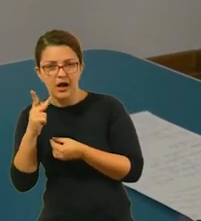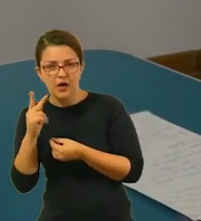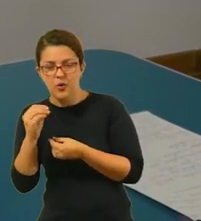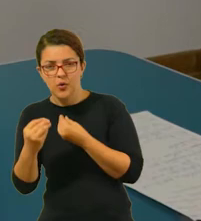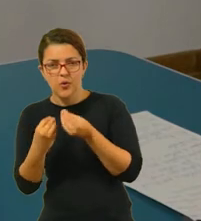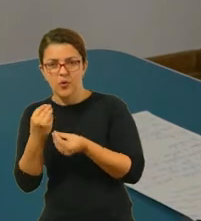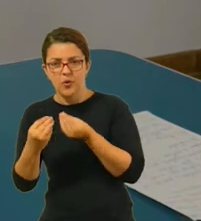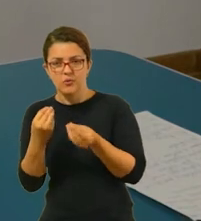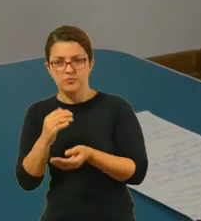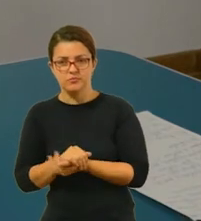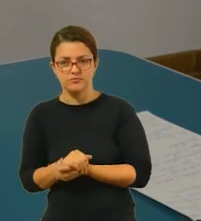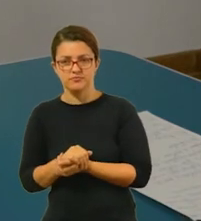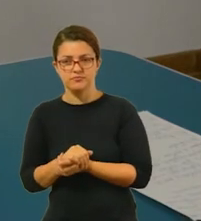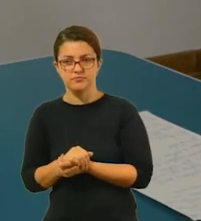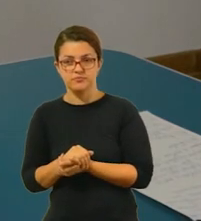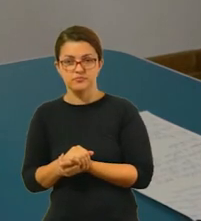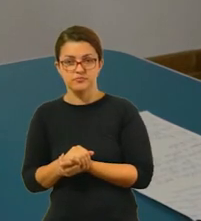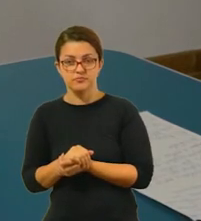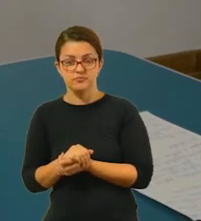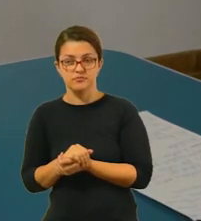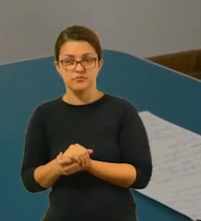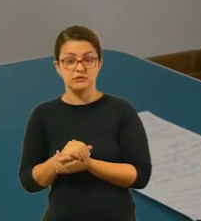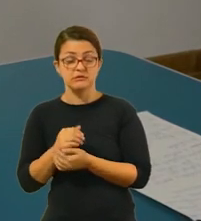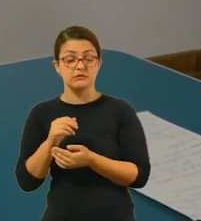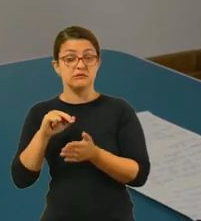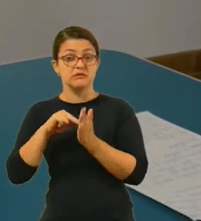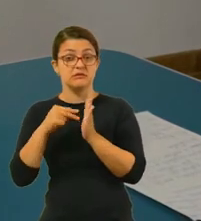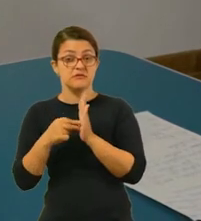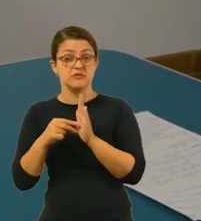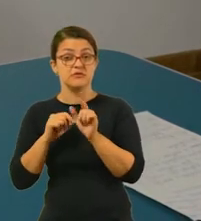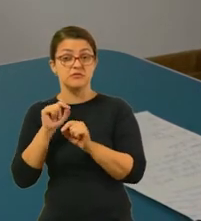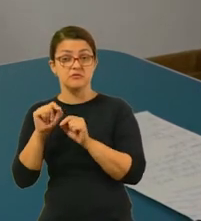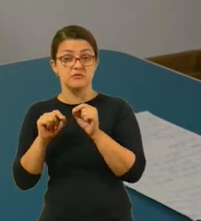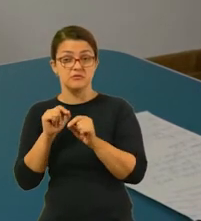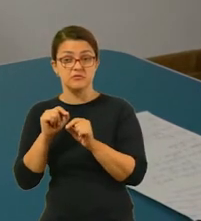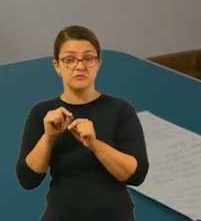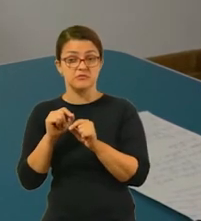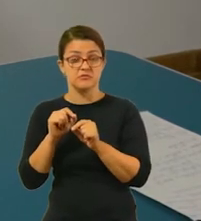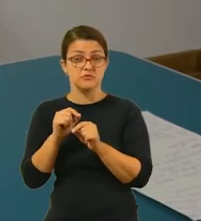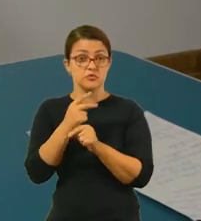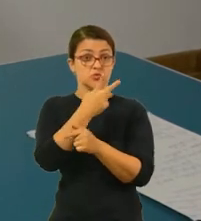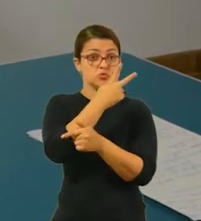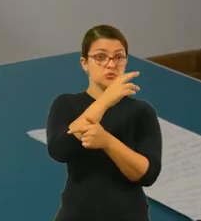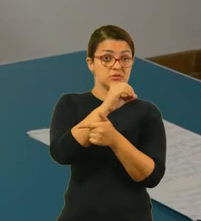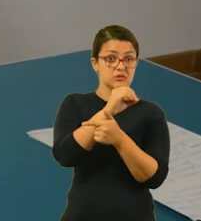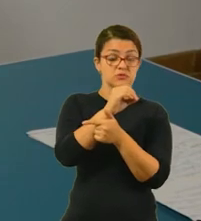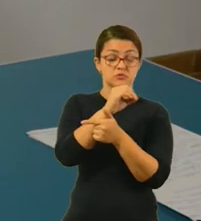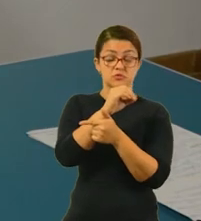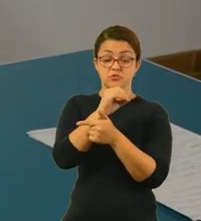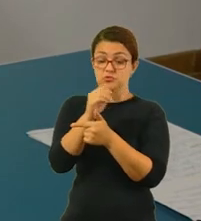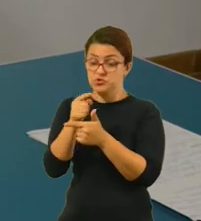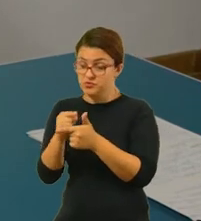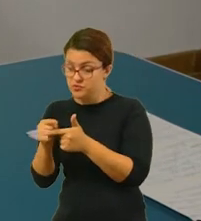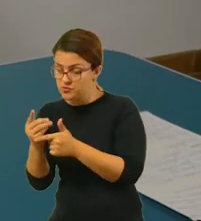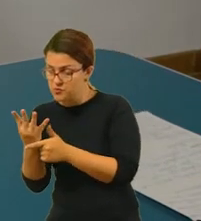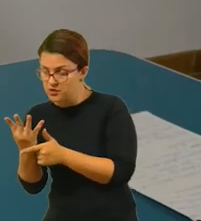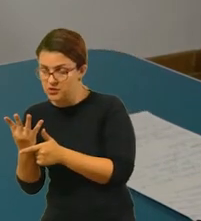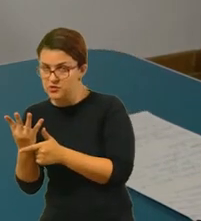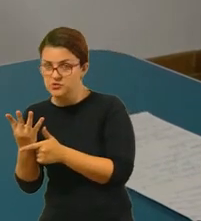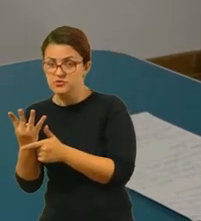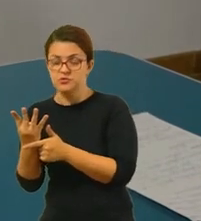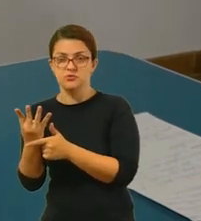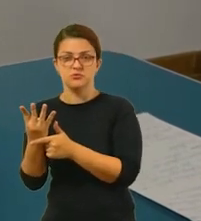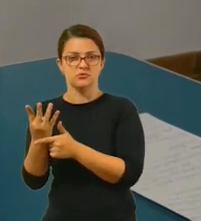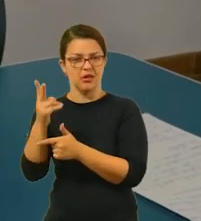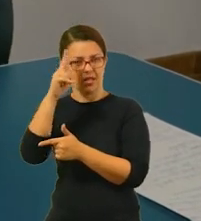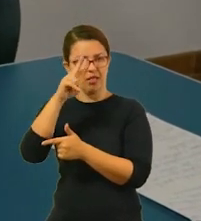o que vocês podem fazer? Ó, é a quarta parte, certo? Então, 200 dividido por 4. Vocês